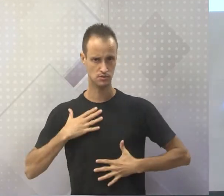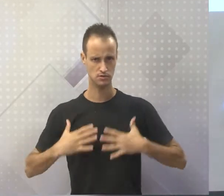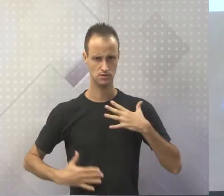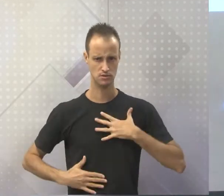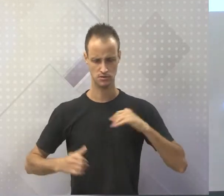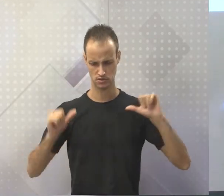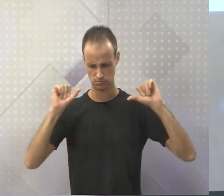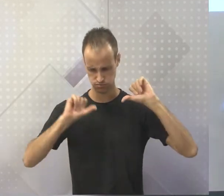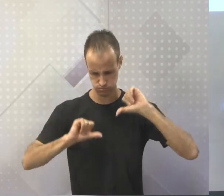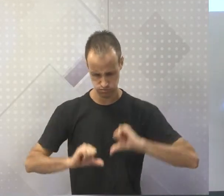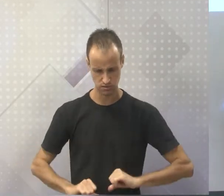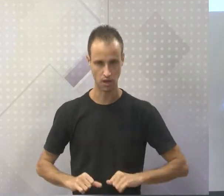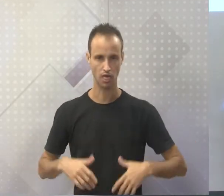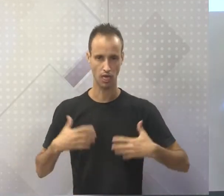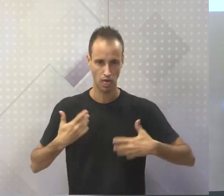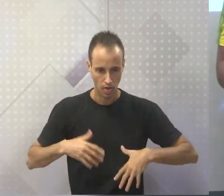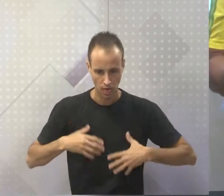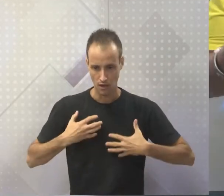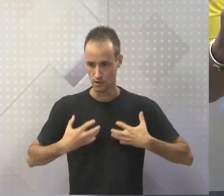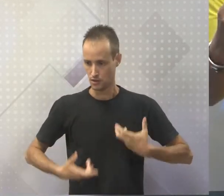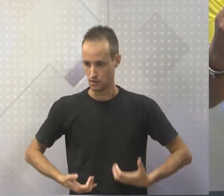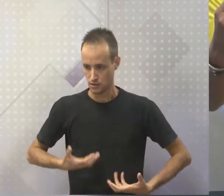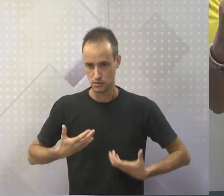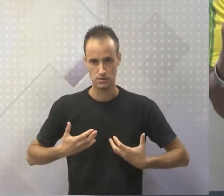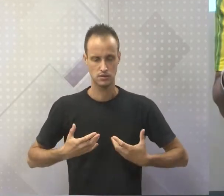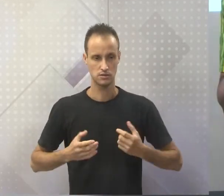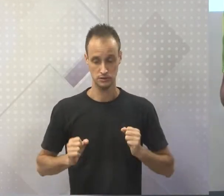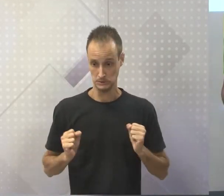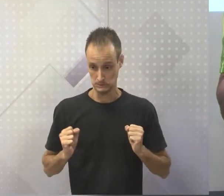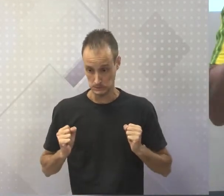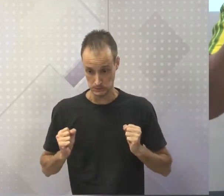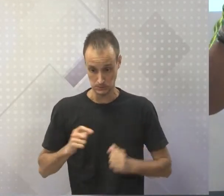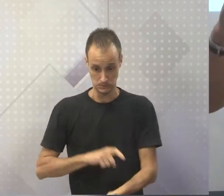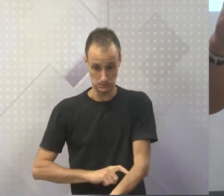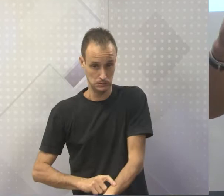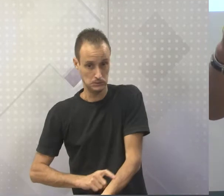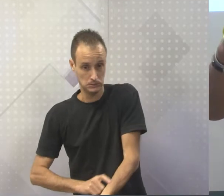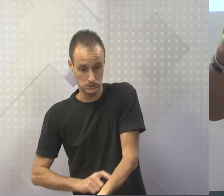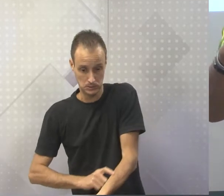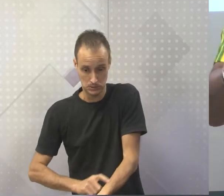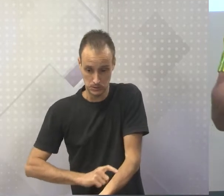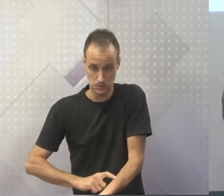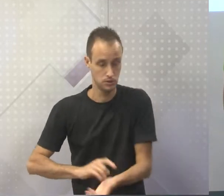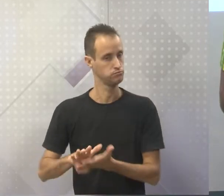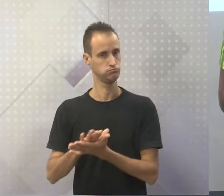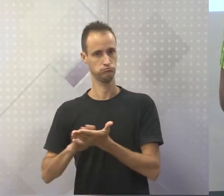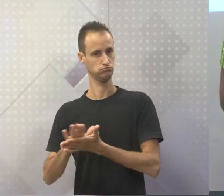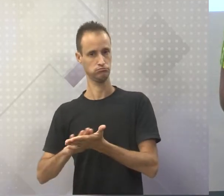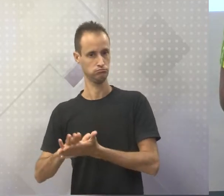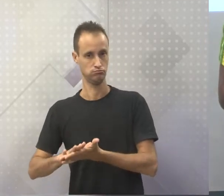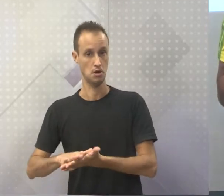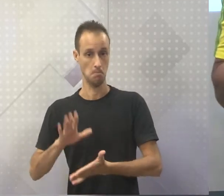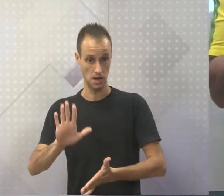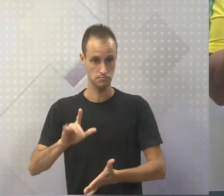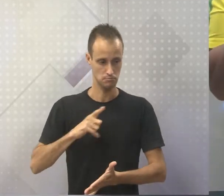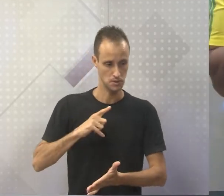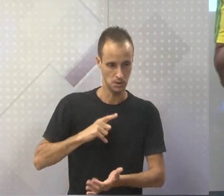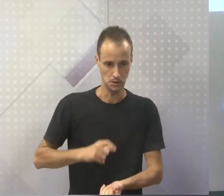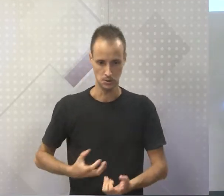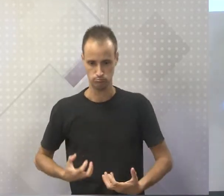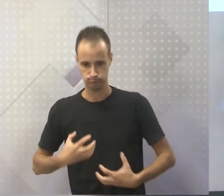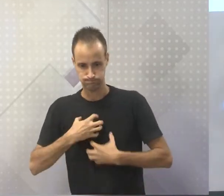organismo trabalhe sem necessidade. Ele faz você ficar tenso quando não há nenhuma tensão aparente, mas você